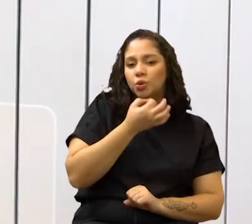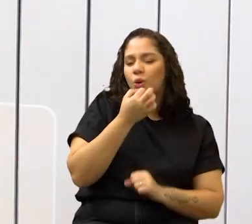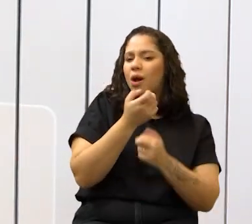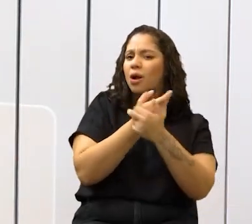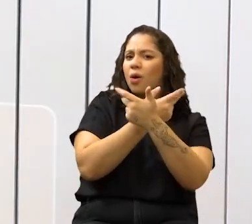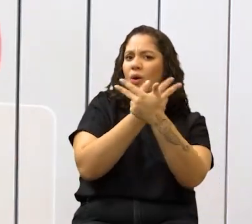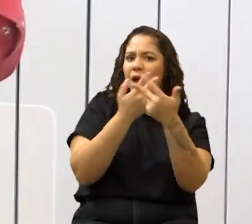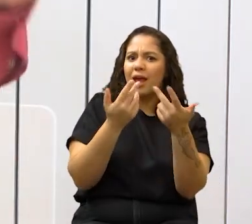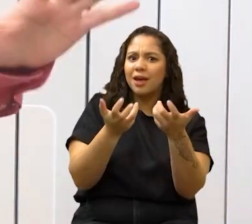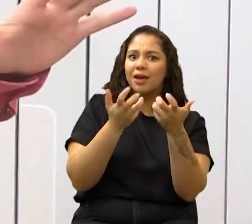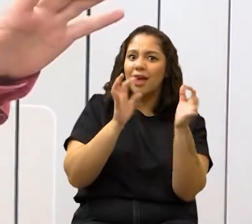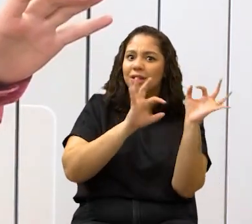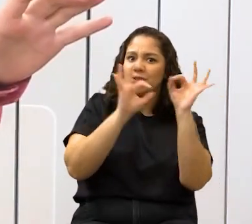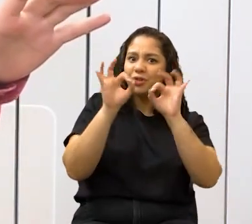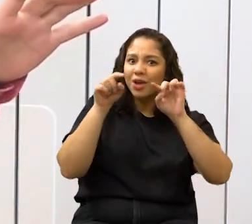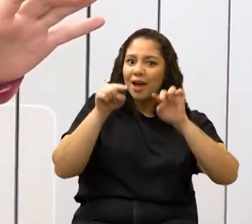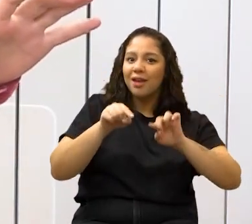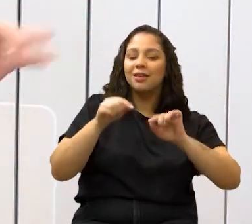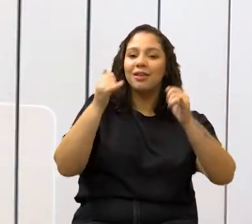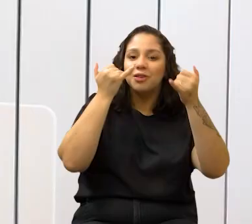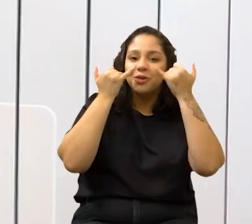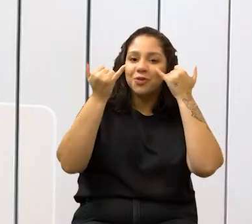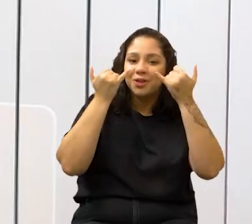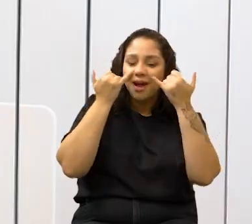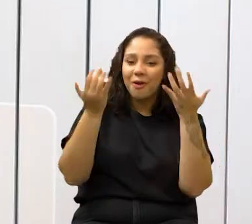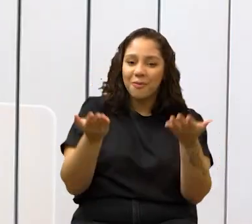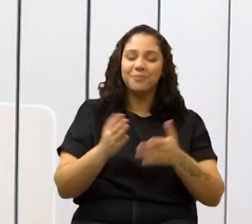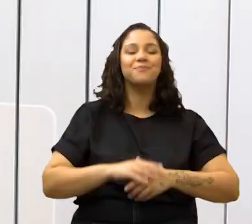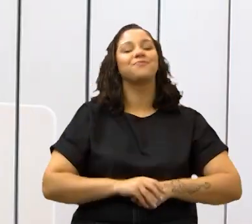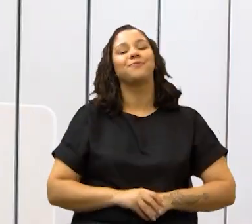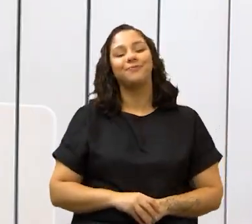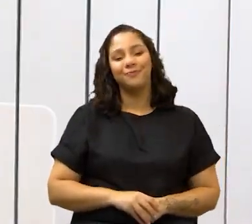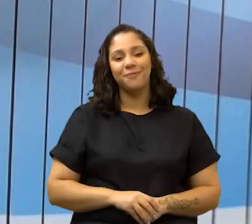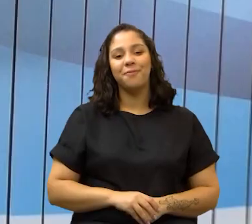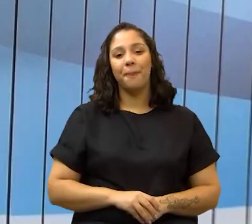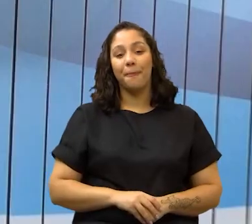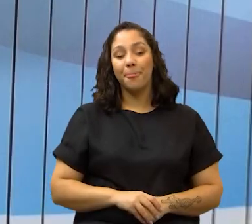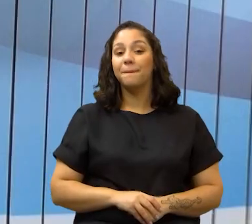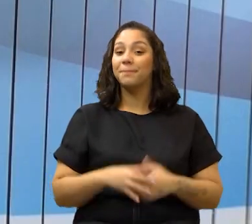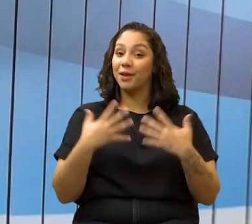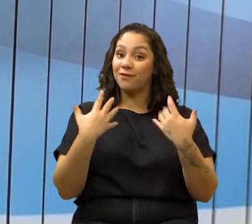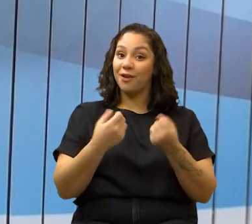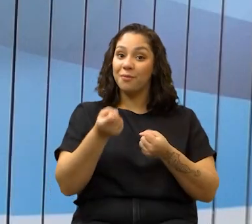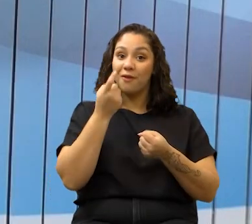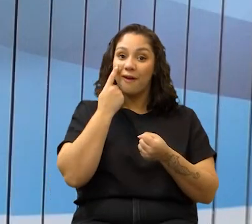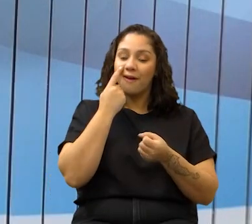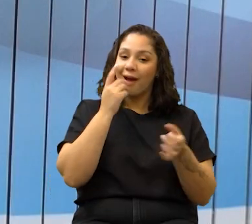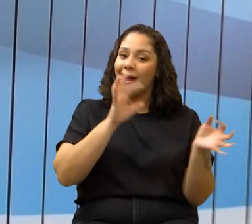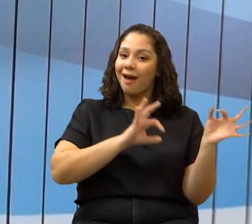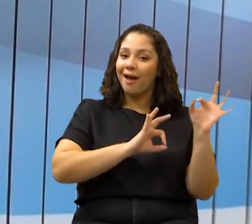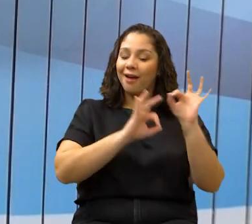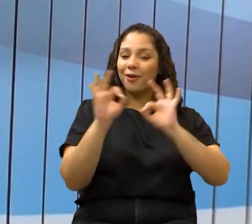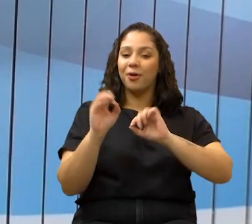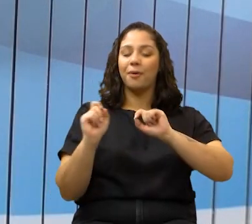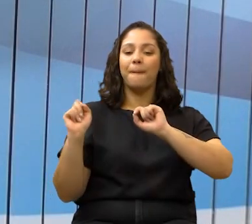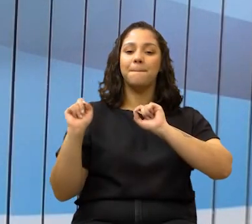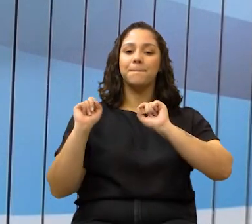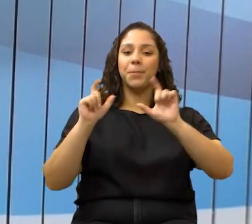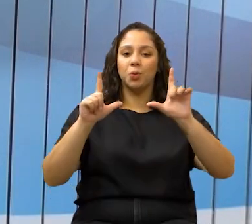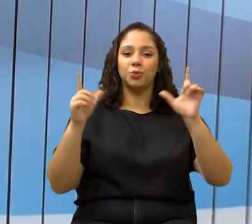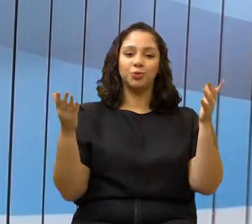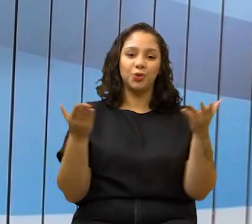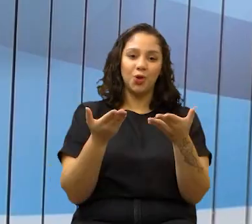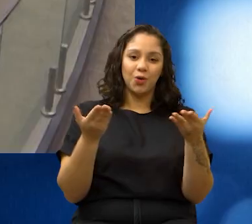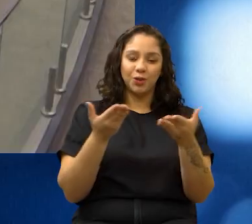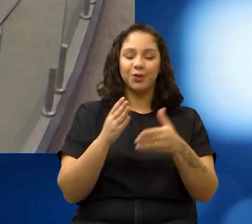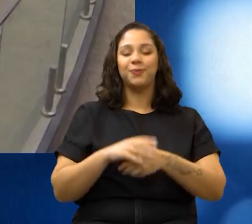crítica construtiva, o que você quer assistir aqui no nosso telejornal. Confira a partir de agora os destaques